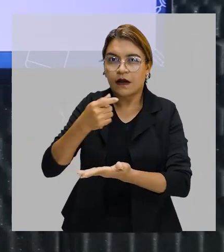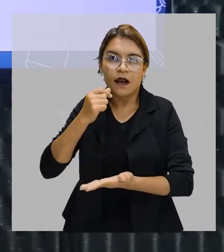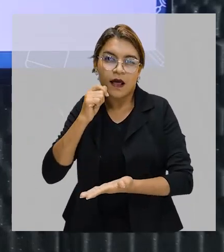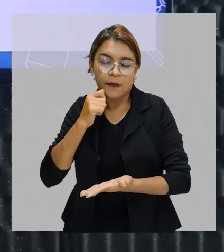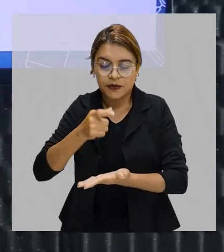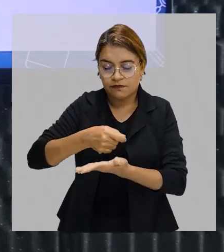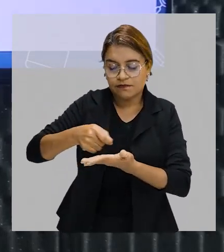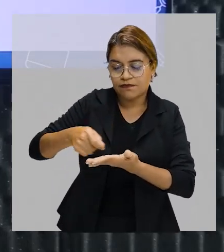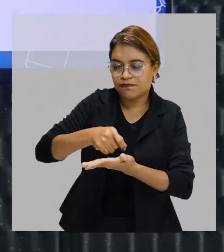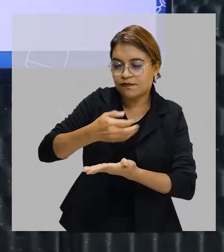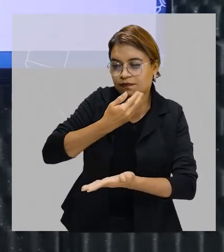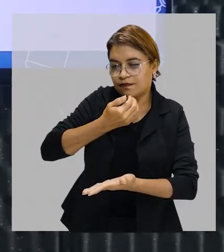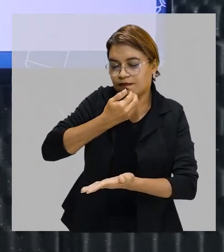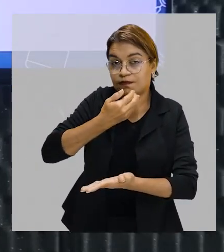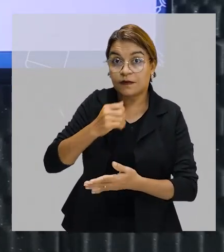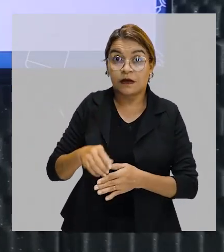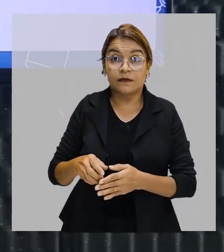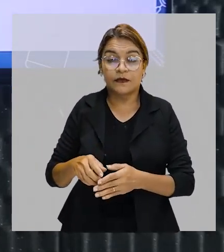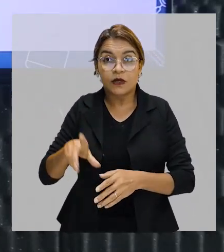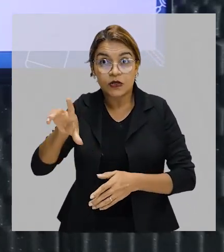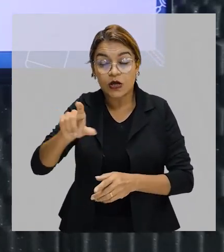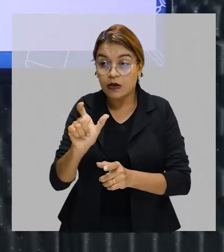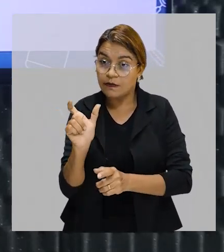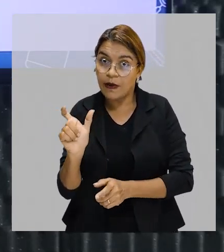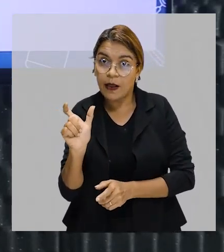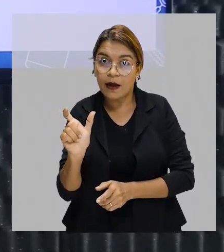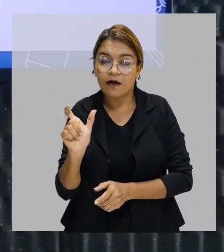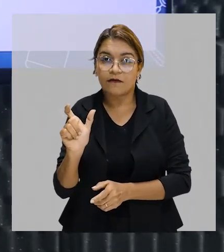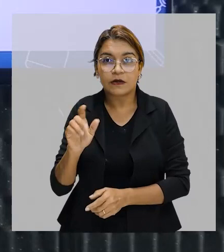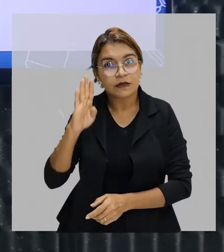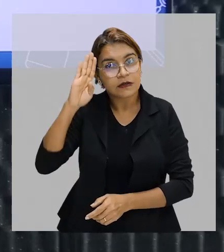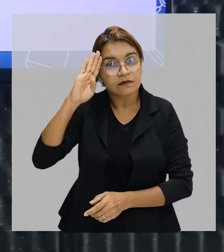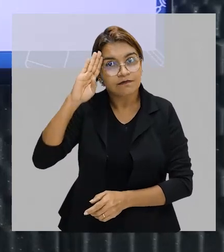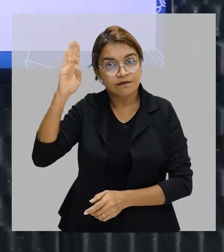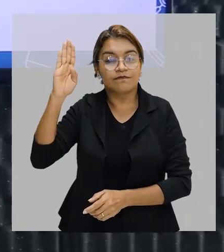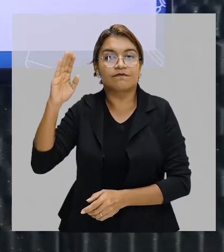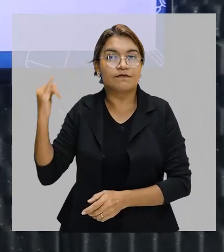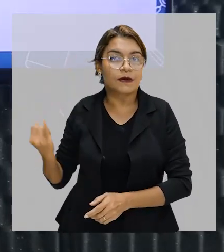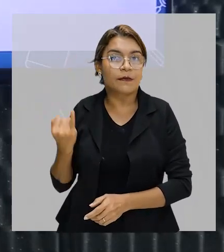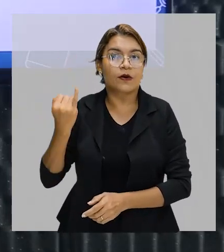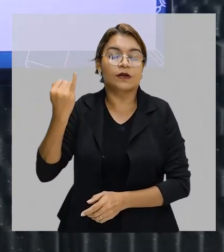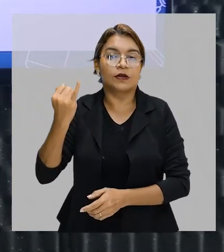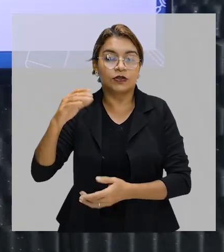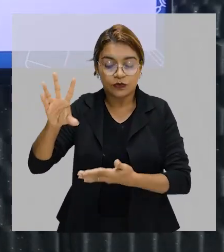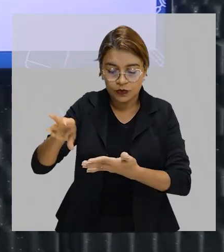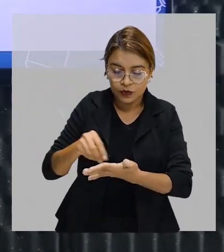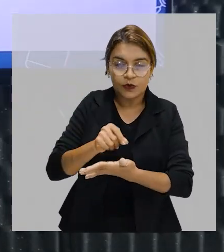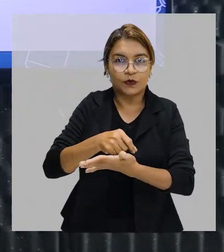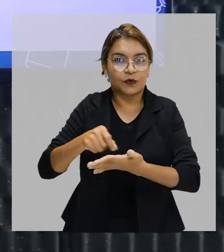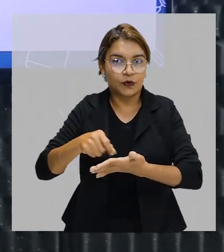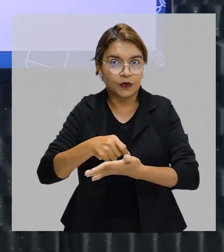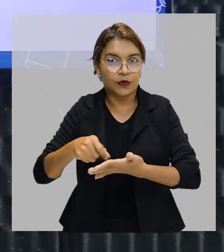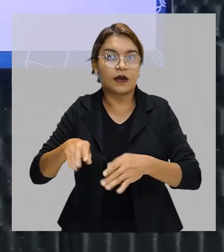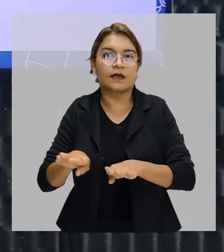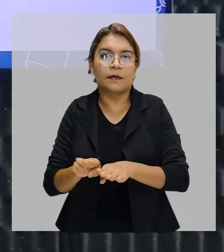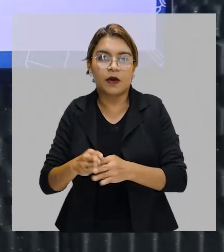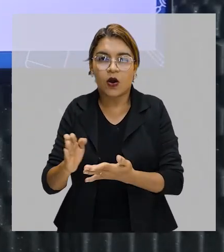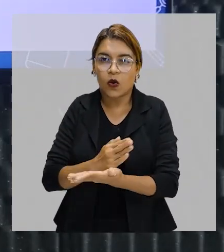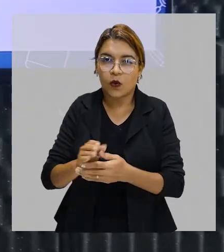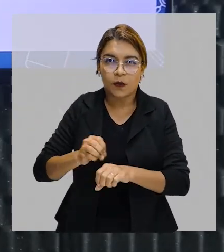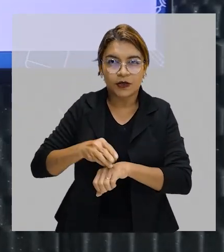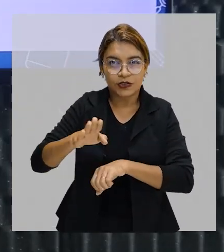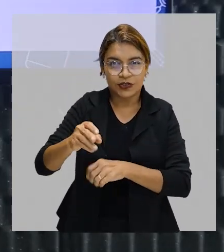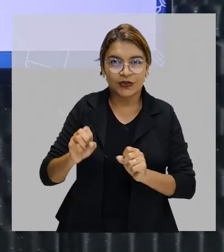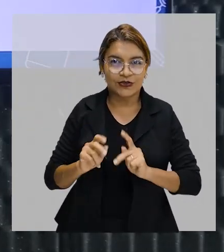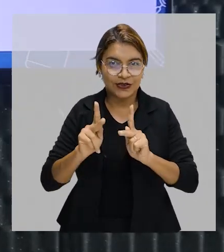e deixar em destaque as palavras-chave desse conteúdo e também as dicas que eu vou te passar durante a nossa videoaula.